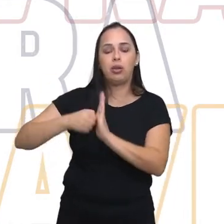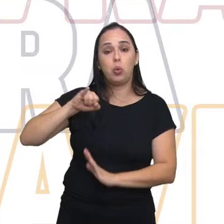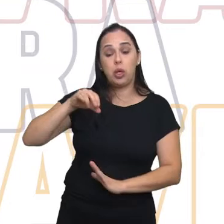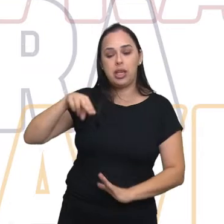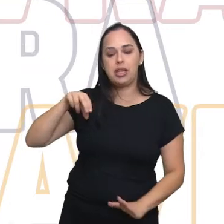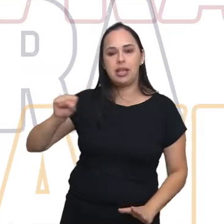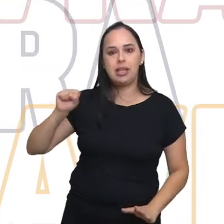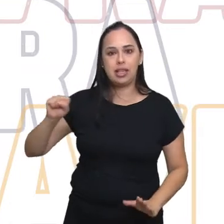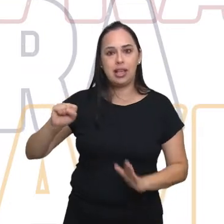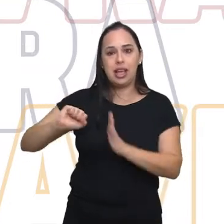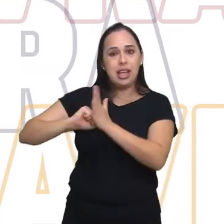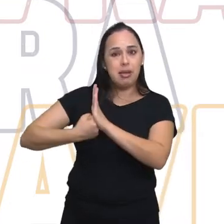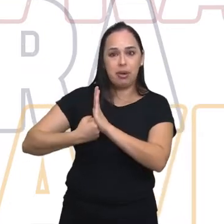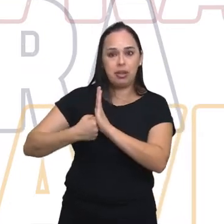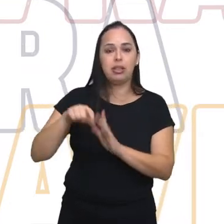INSS.